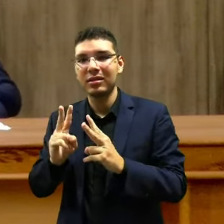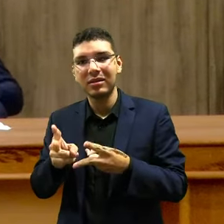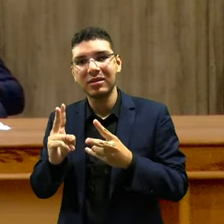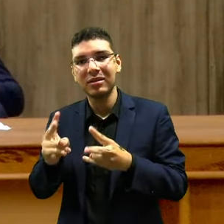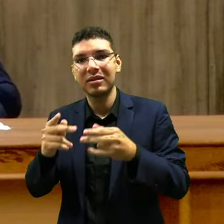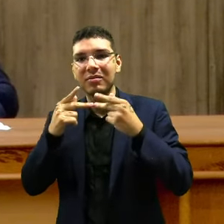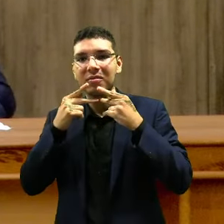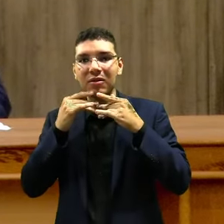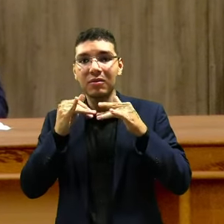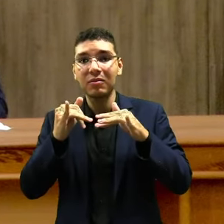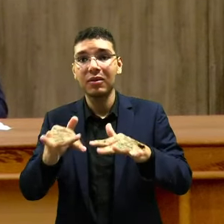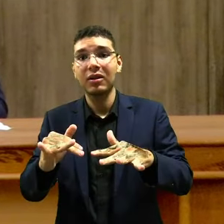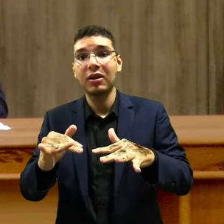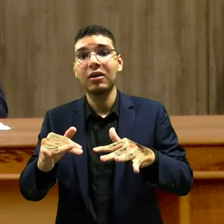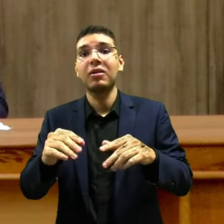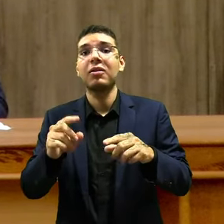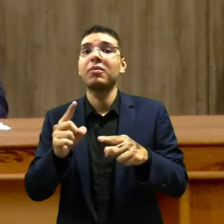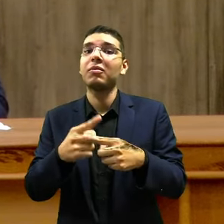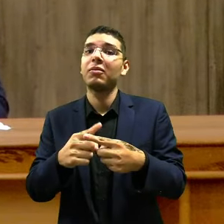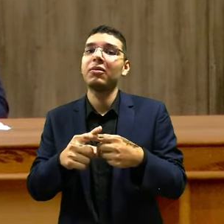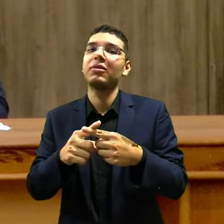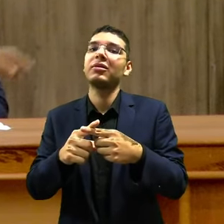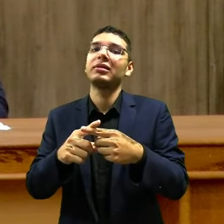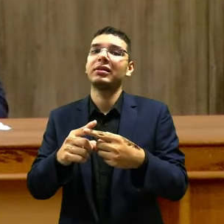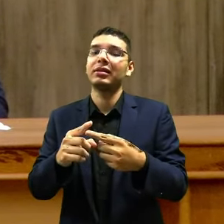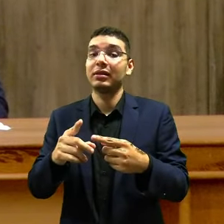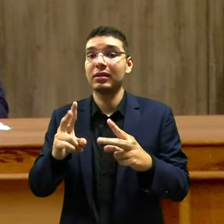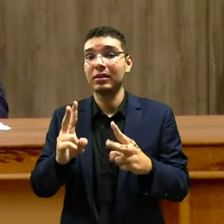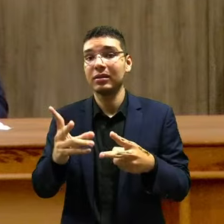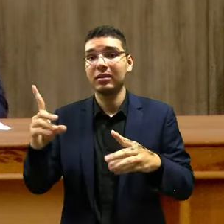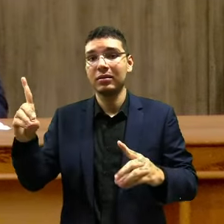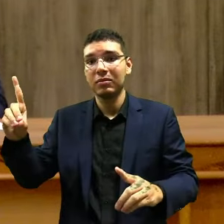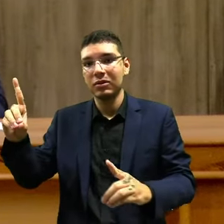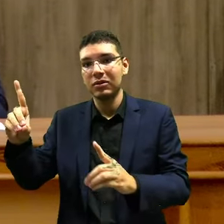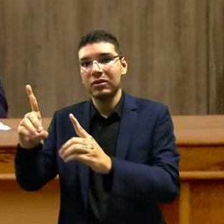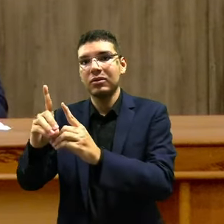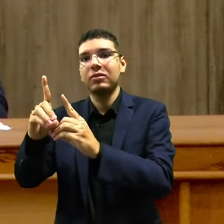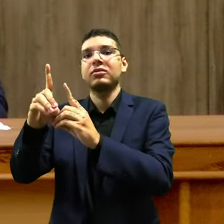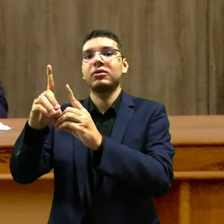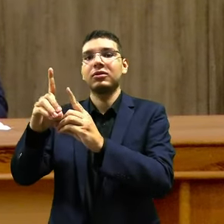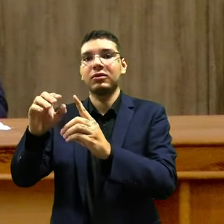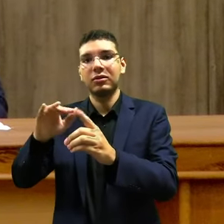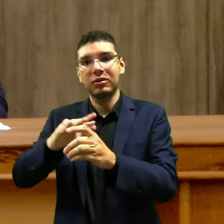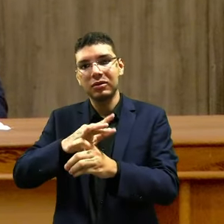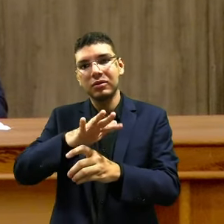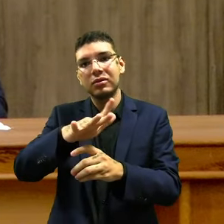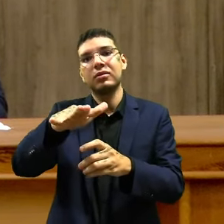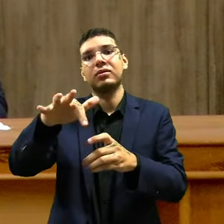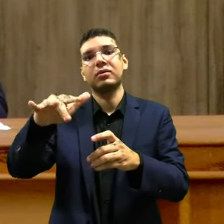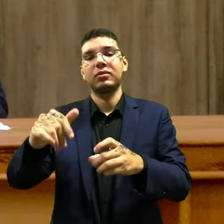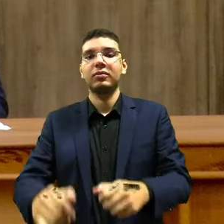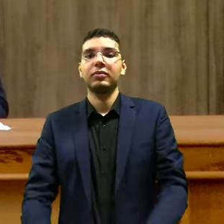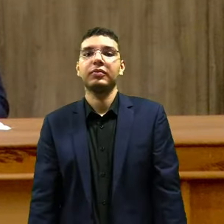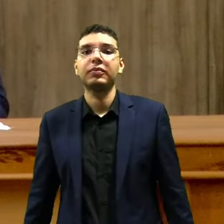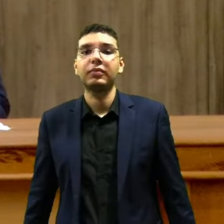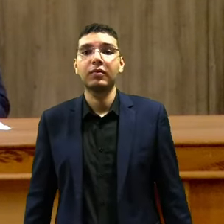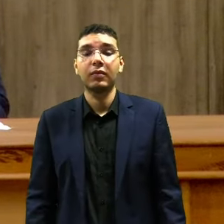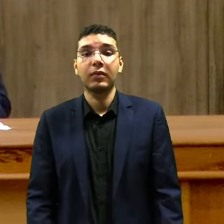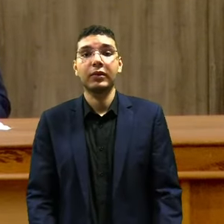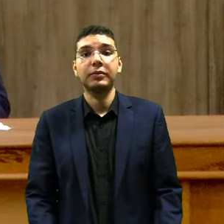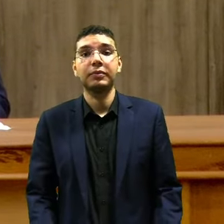você está cheio de Deus coloca na tela irmão Olha aí irmão o crente